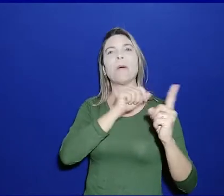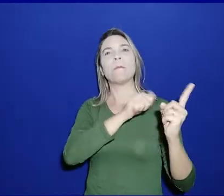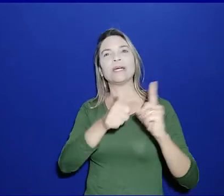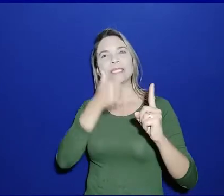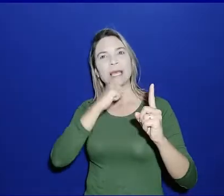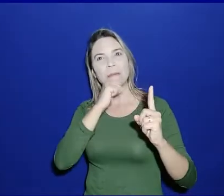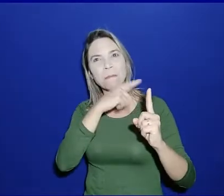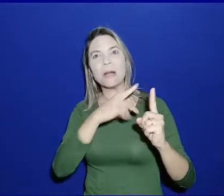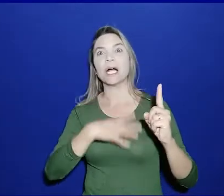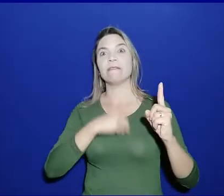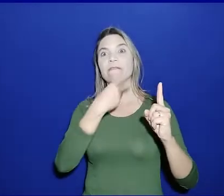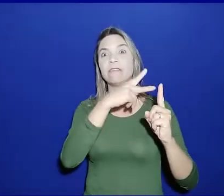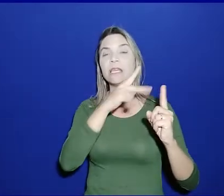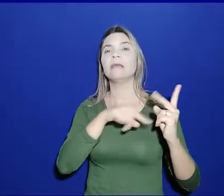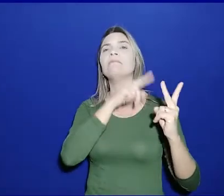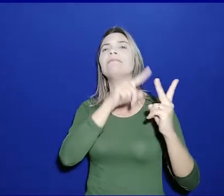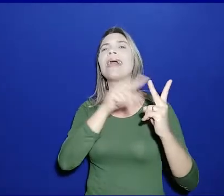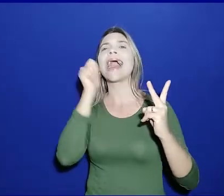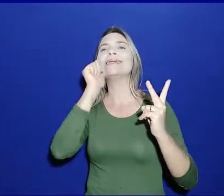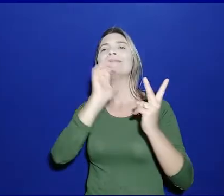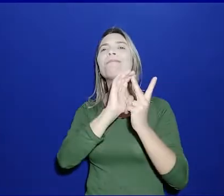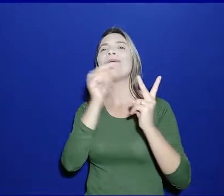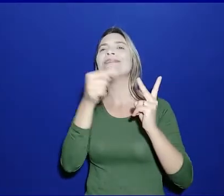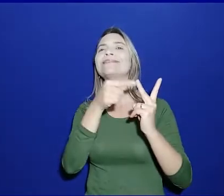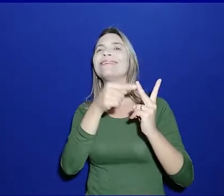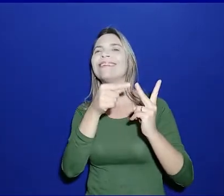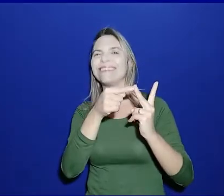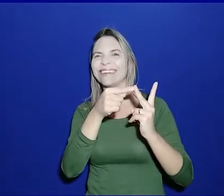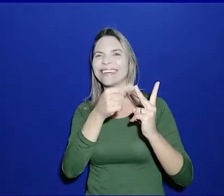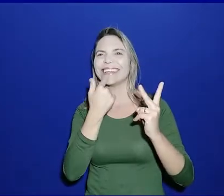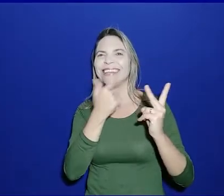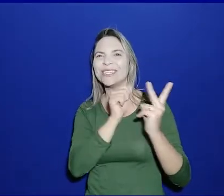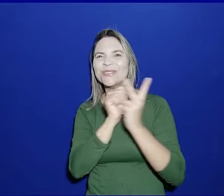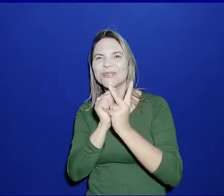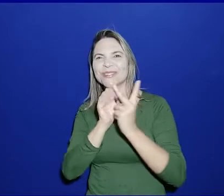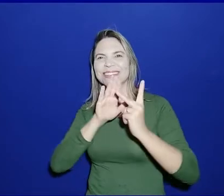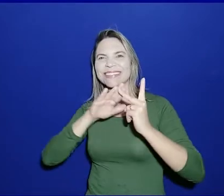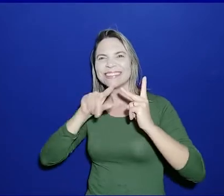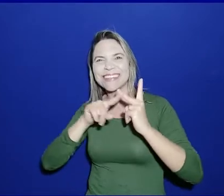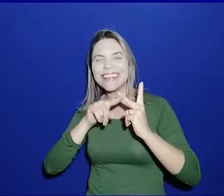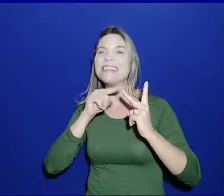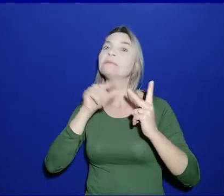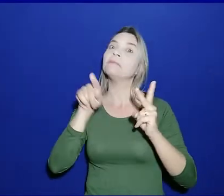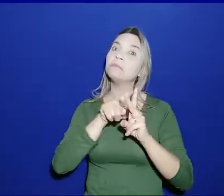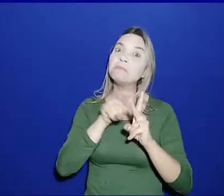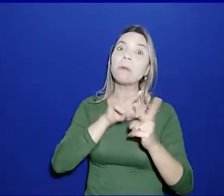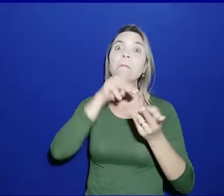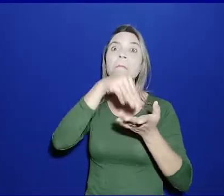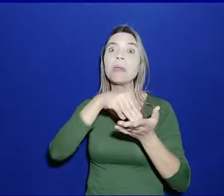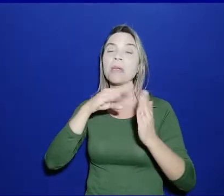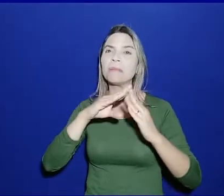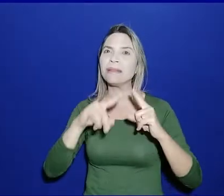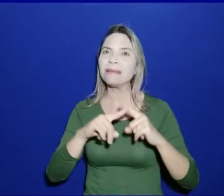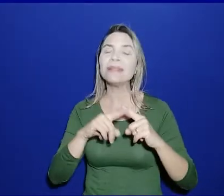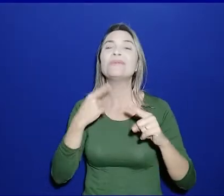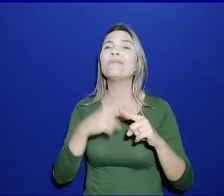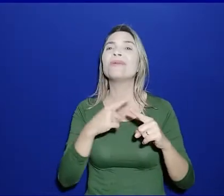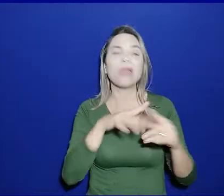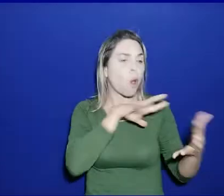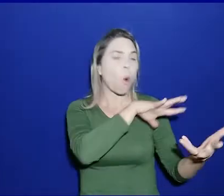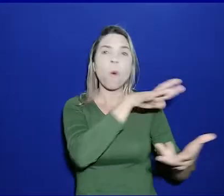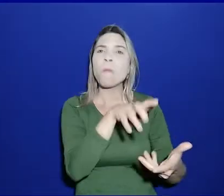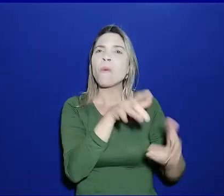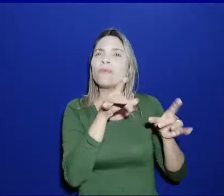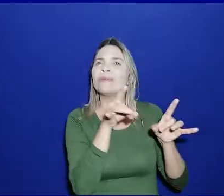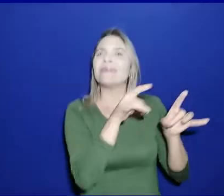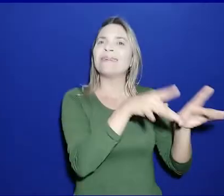indo a Cristo. O outro, a sua esposa hoje também é membro da igreja junto com ele. Deixar o mundo